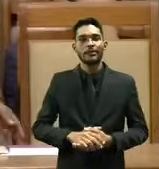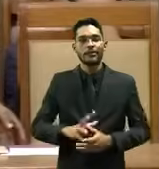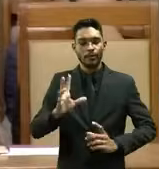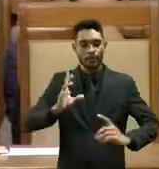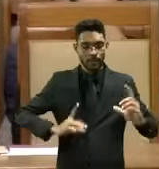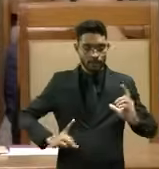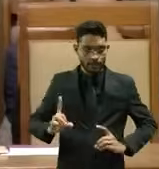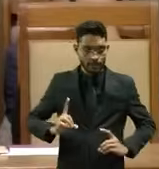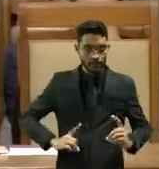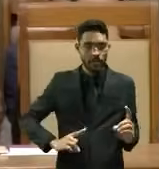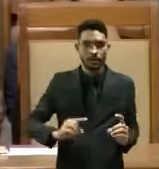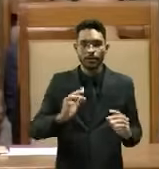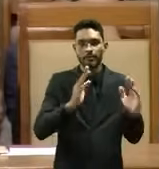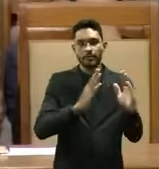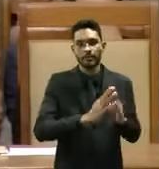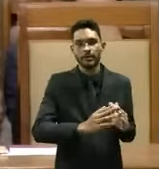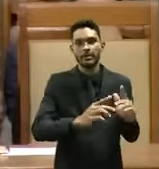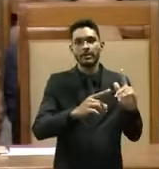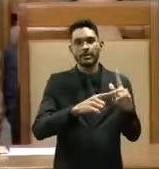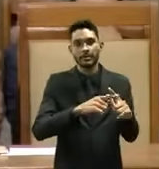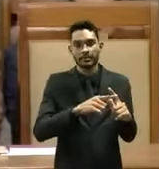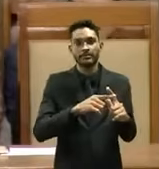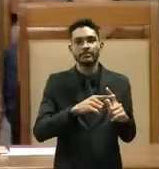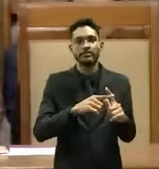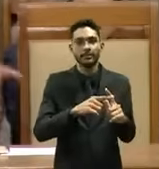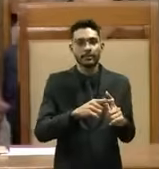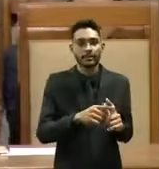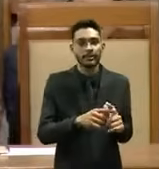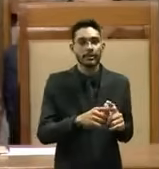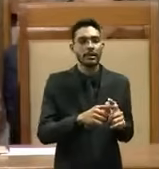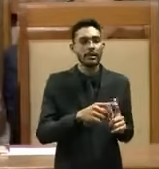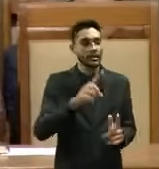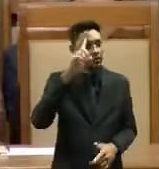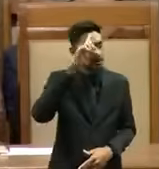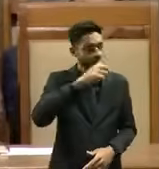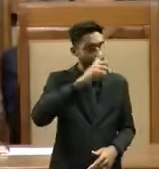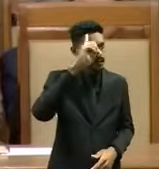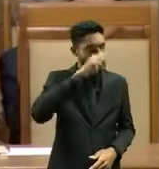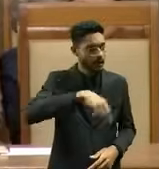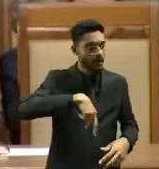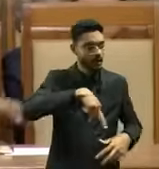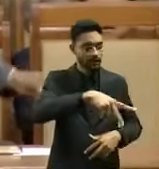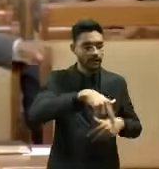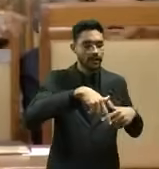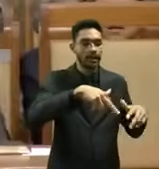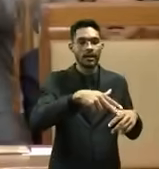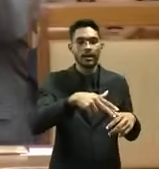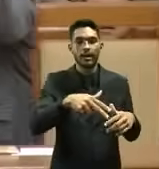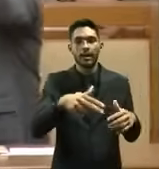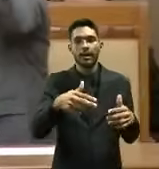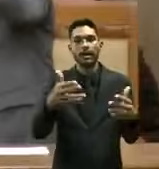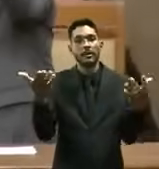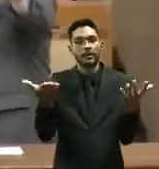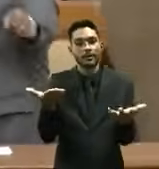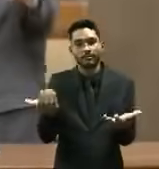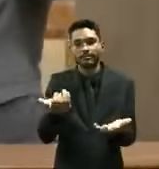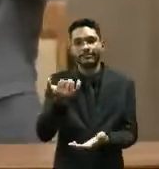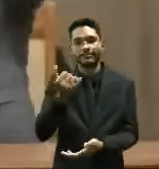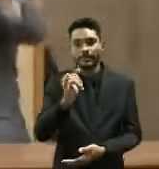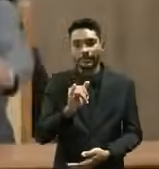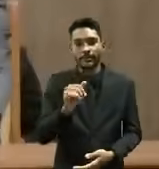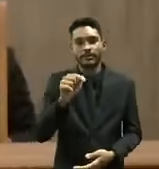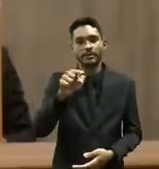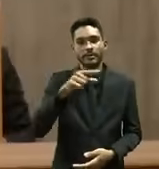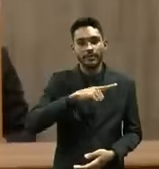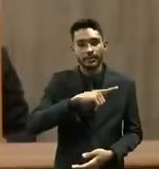lutando quem tem que ter fé é tu que tá aí ouvindo a palavra e se você estiver fé na palavra